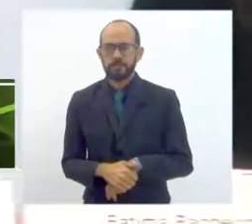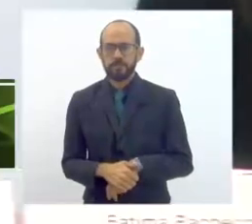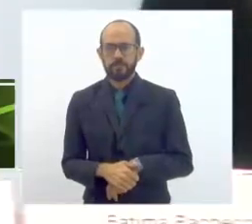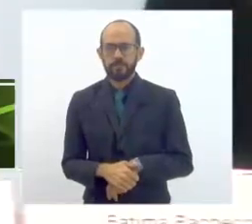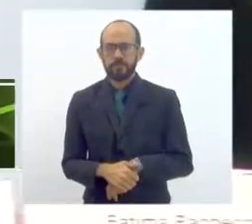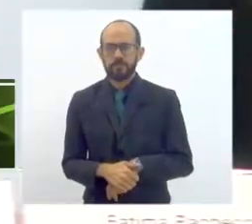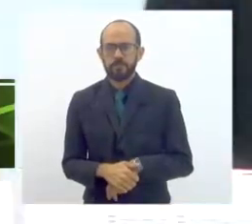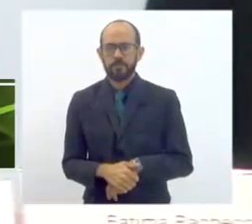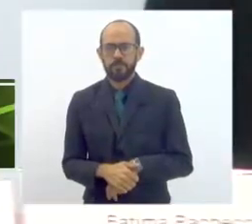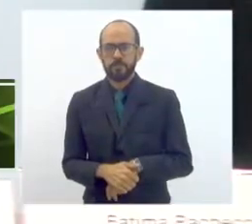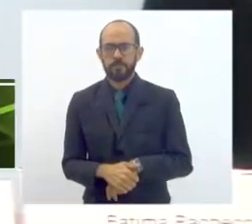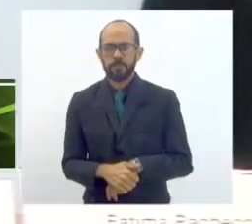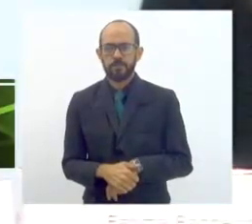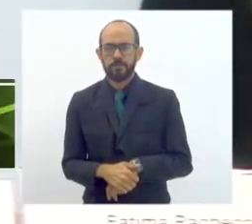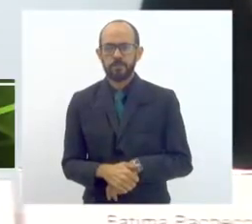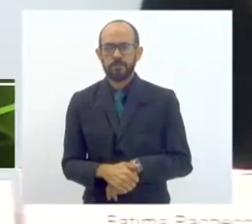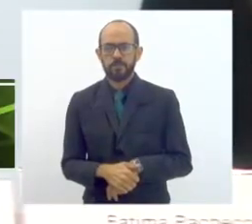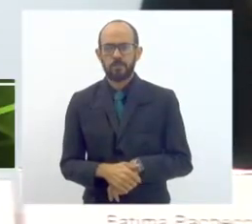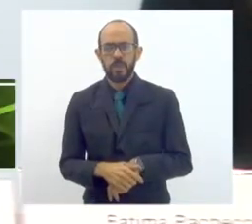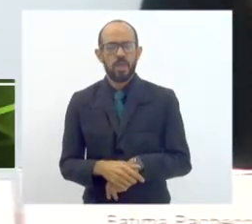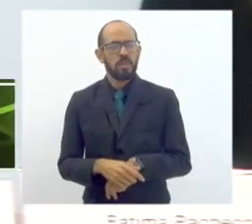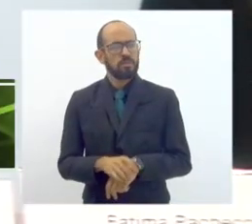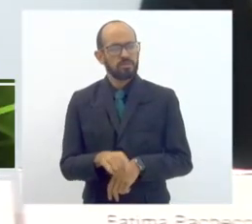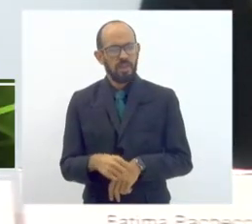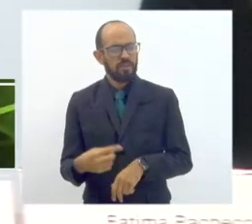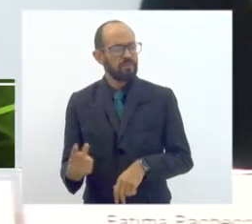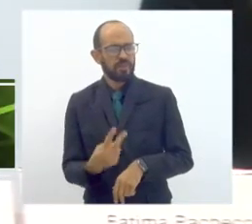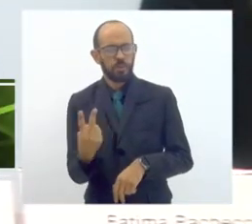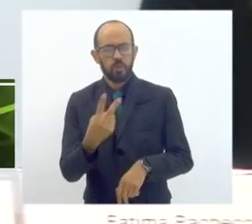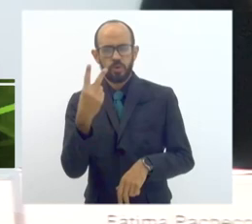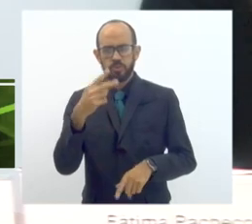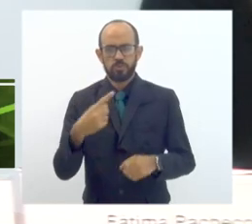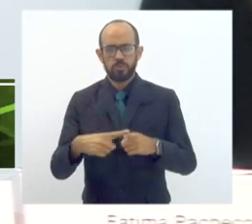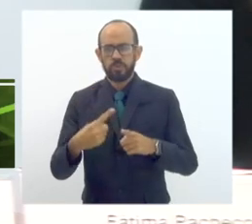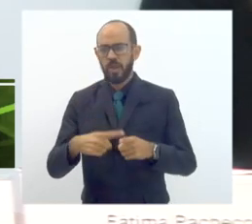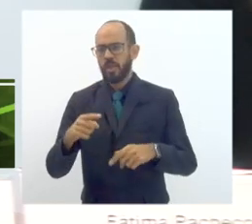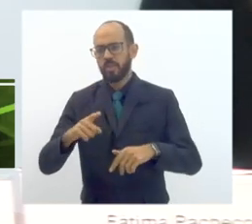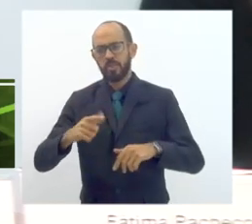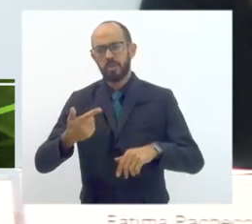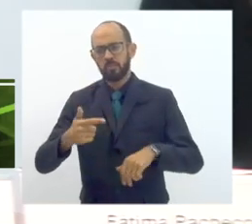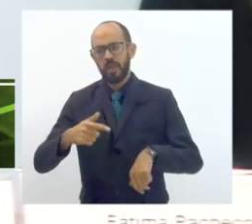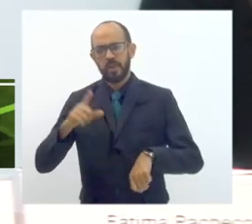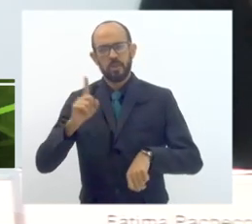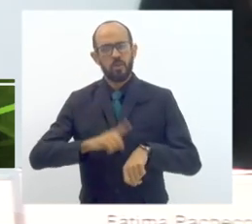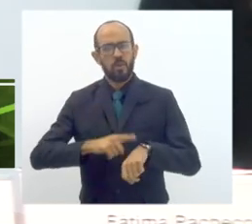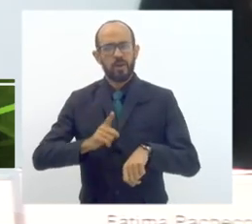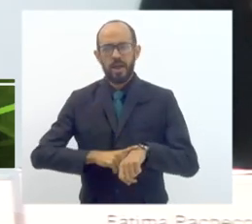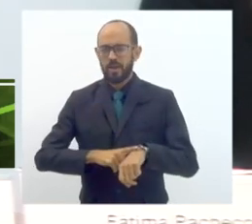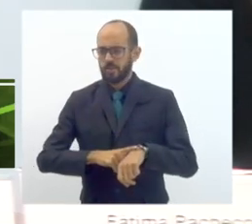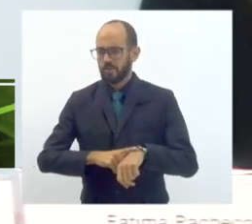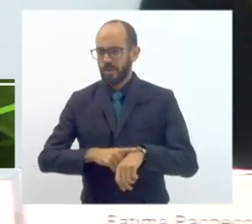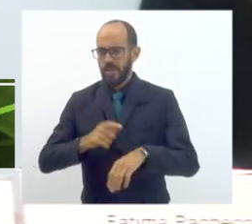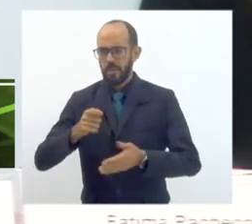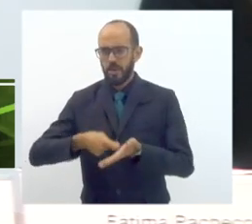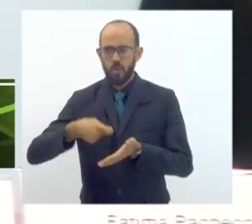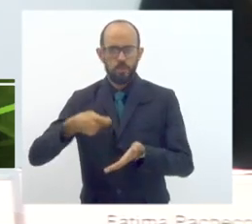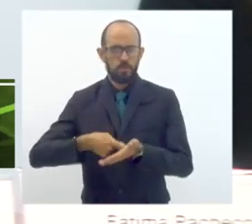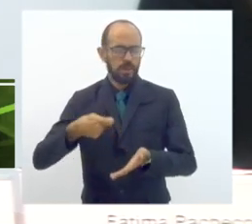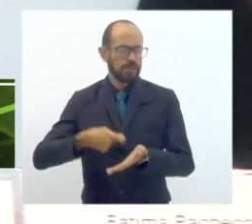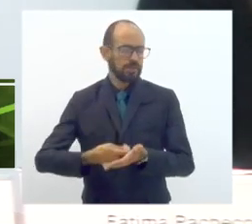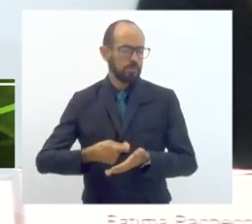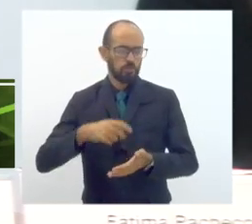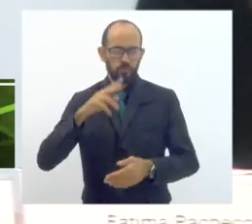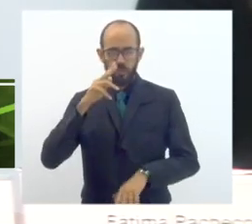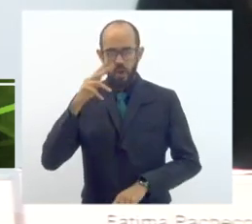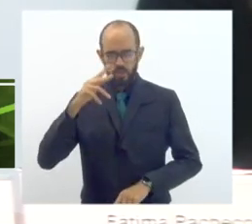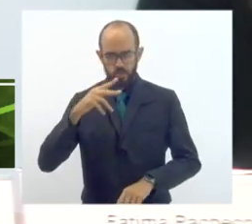Vocês realmente são verdadeiros heróis, não tem hora, não tem dia. É uma responsabilidade, é uma cobrança muito forte. E